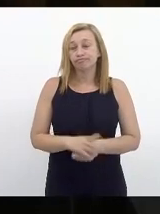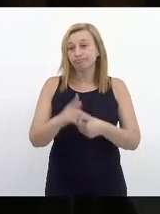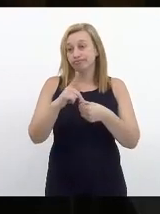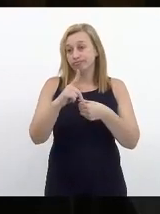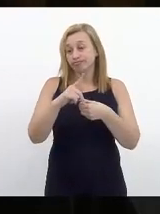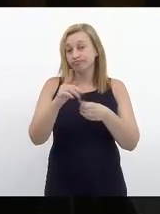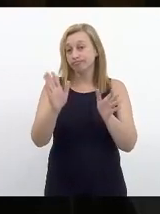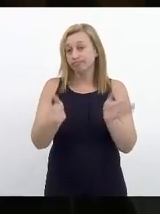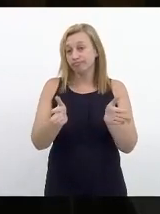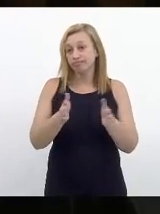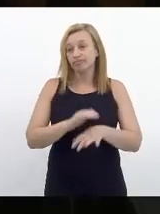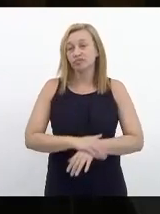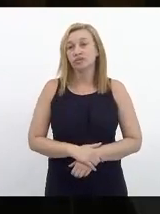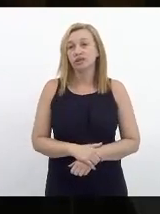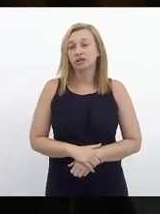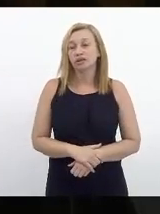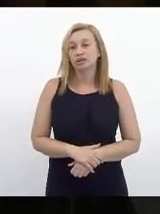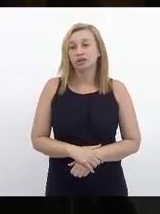Petrobras hoje